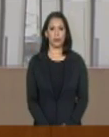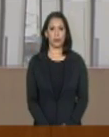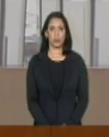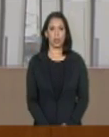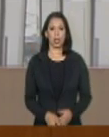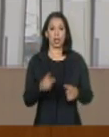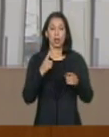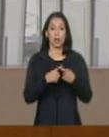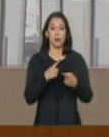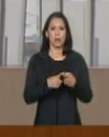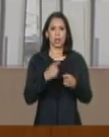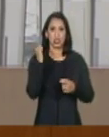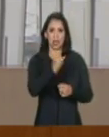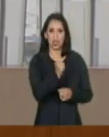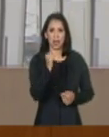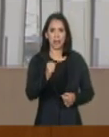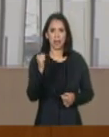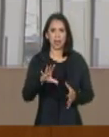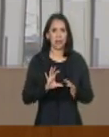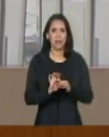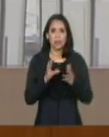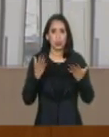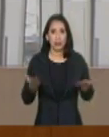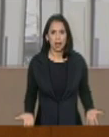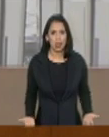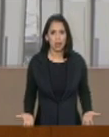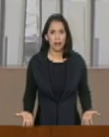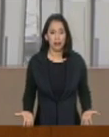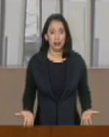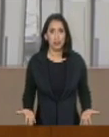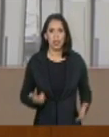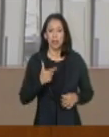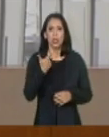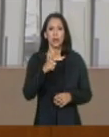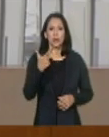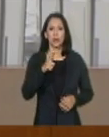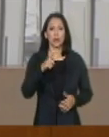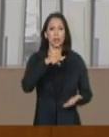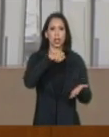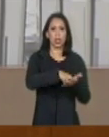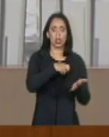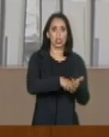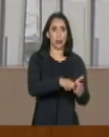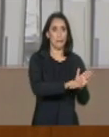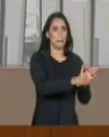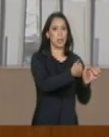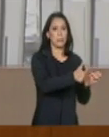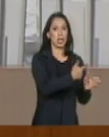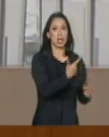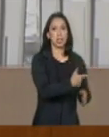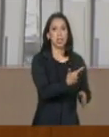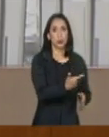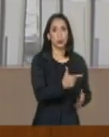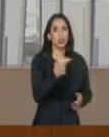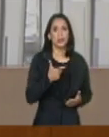Porque esses assassinos estão à solta. Não tem condenação sequer de primeira instância. Não tem